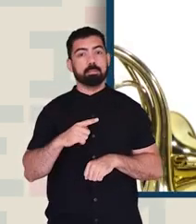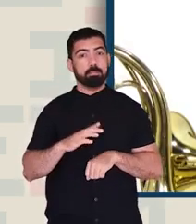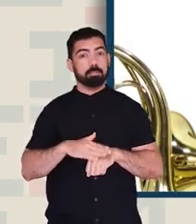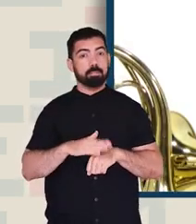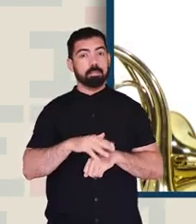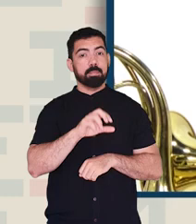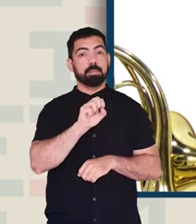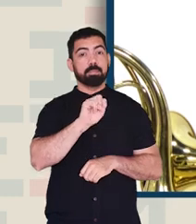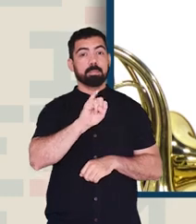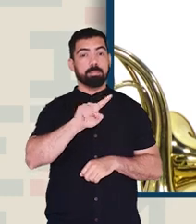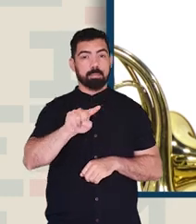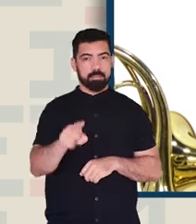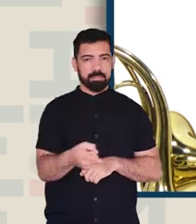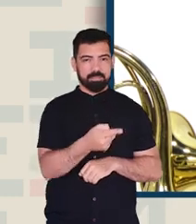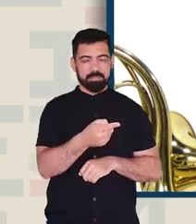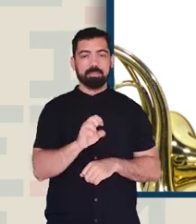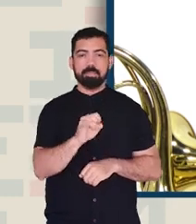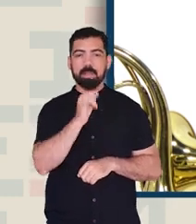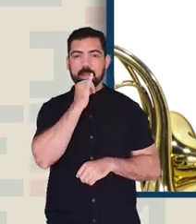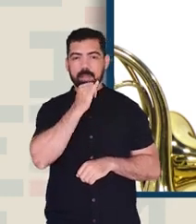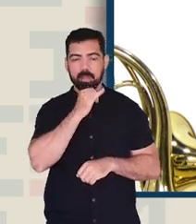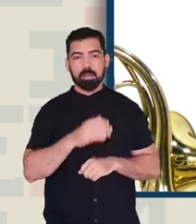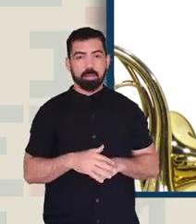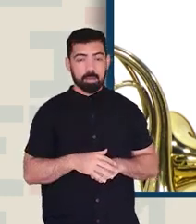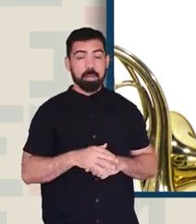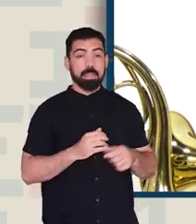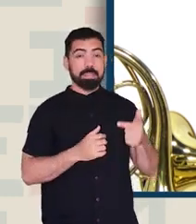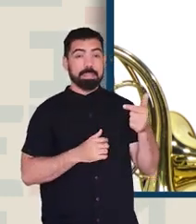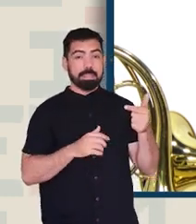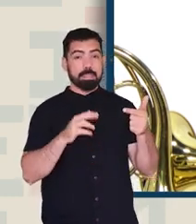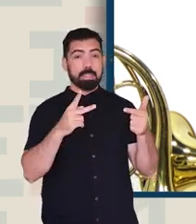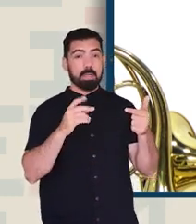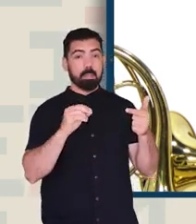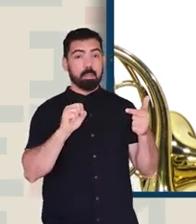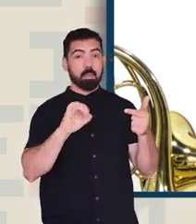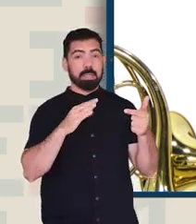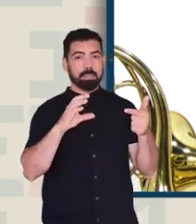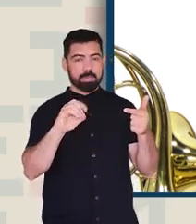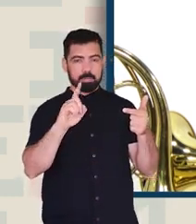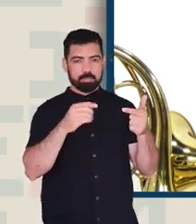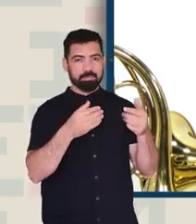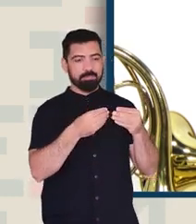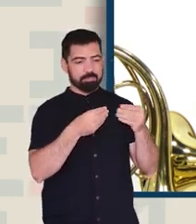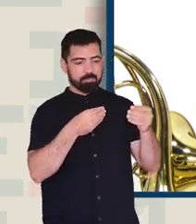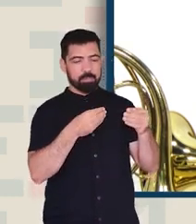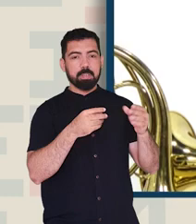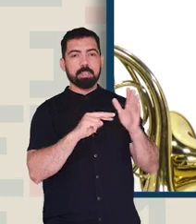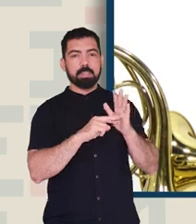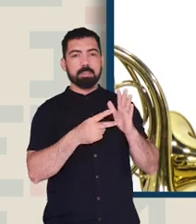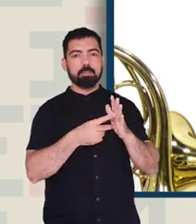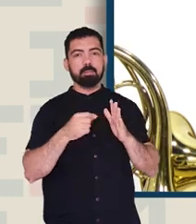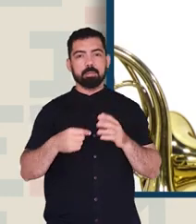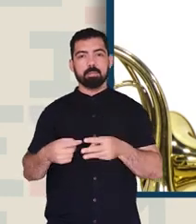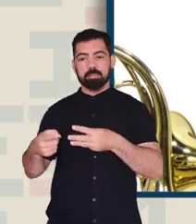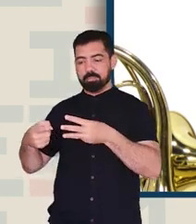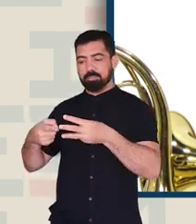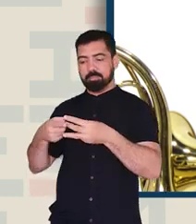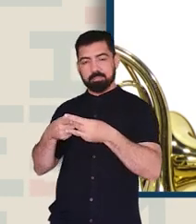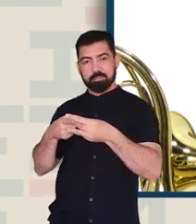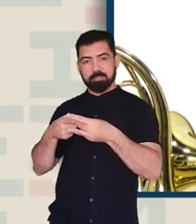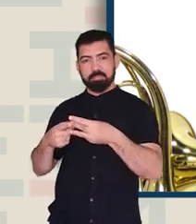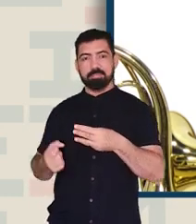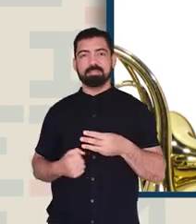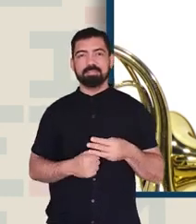Aqui eu tenho nota si bemol. Se eu toco na segunda posição, é como se eu estivesse baixando aquele rotor do meio,